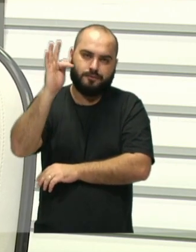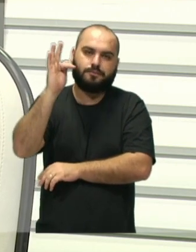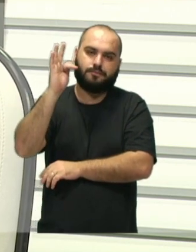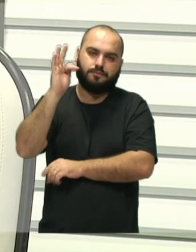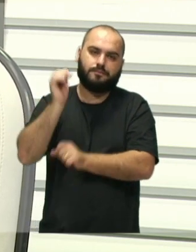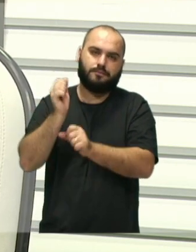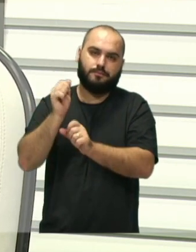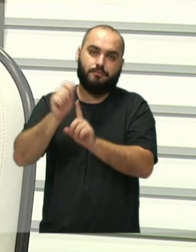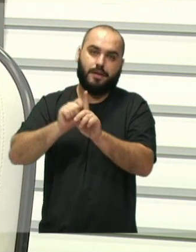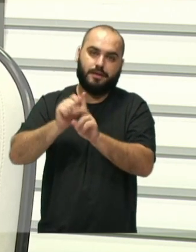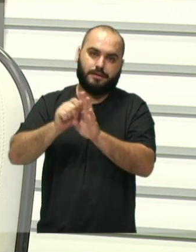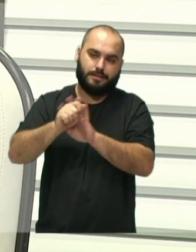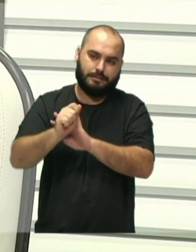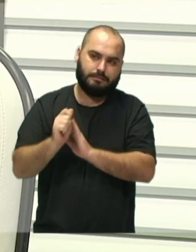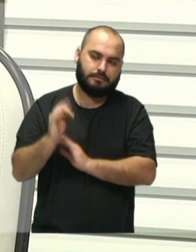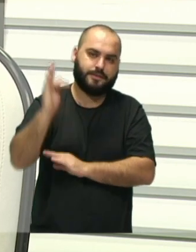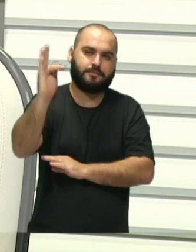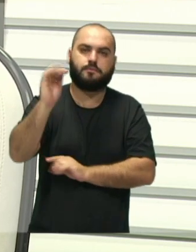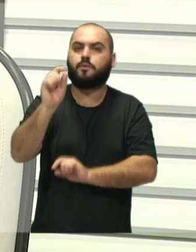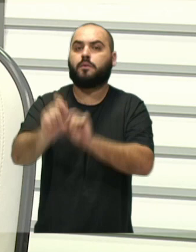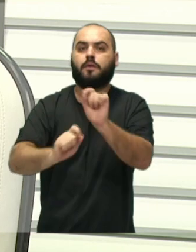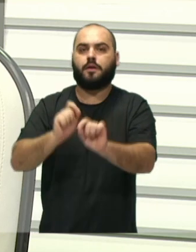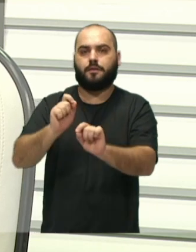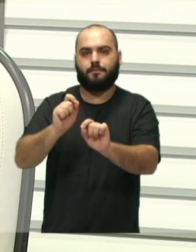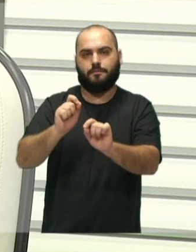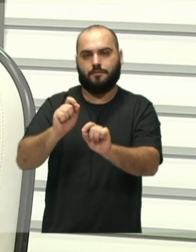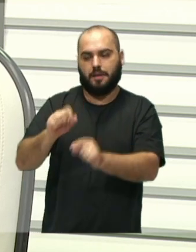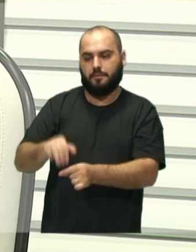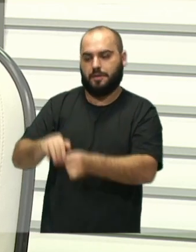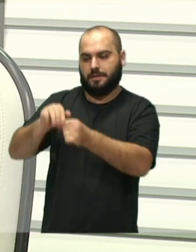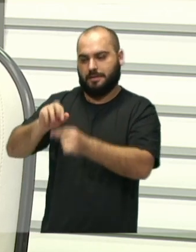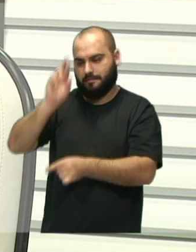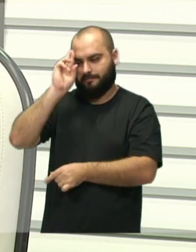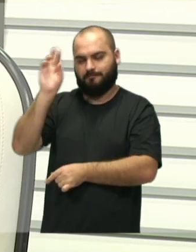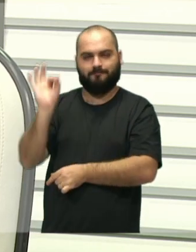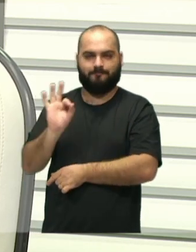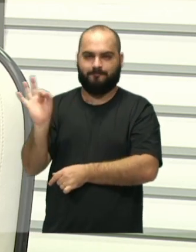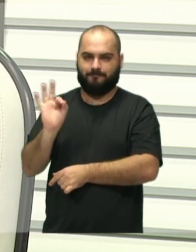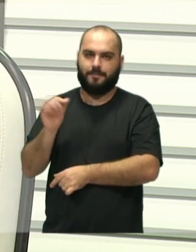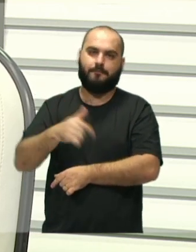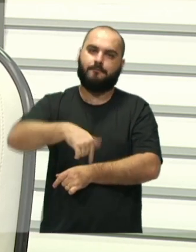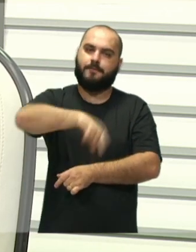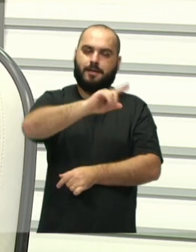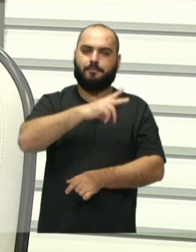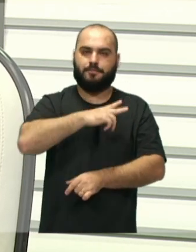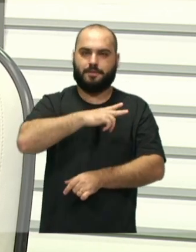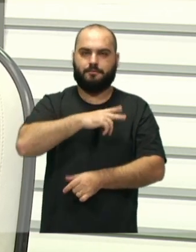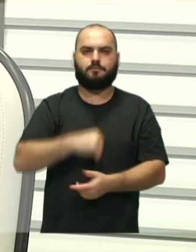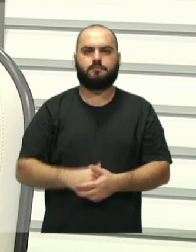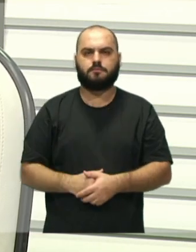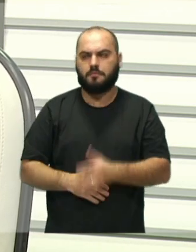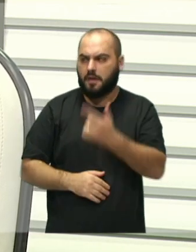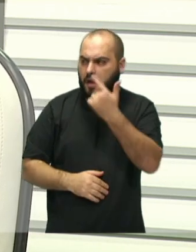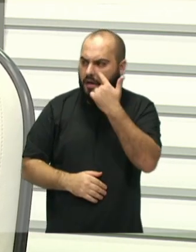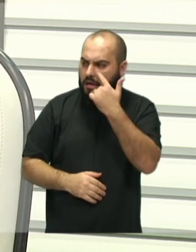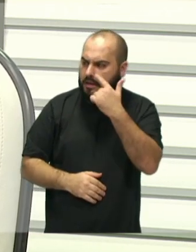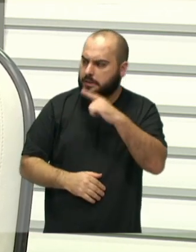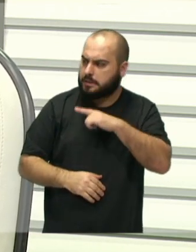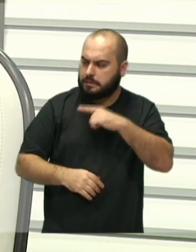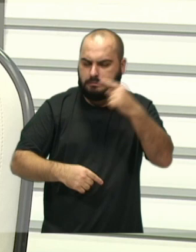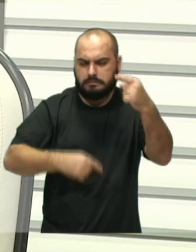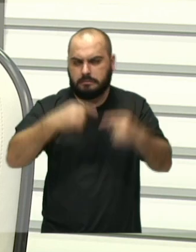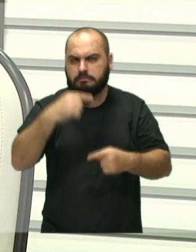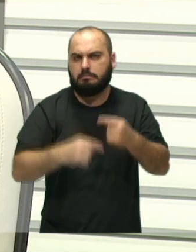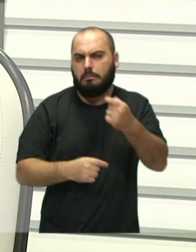enfrentar nos próximos meses a desestatização Ea gente percebia que tinha um pequeno debate o quase não tinha